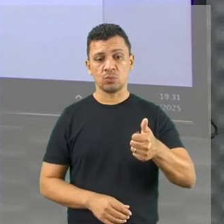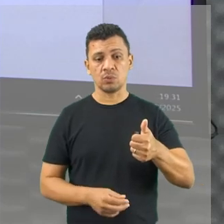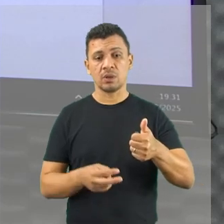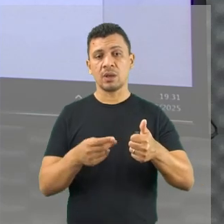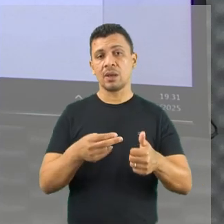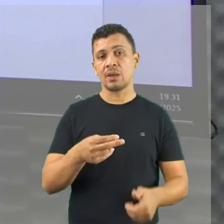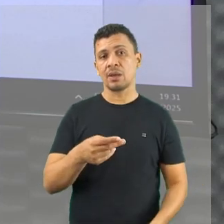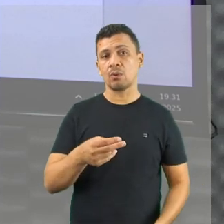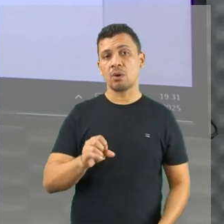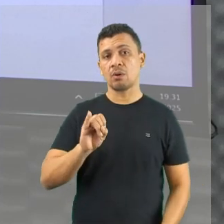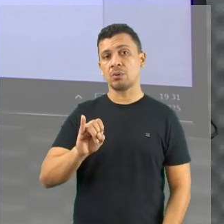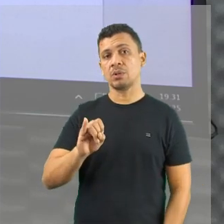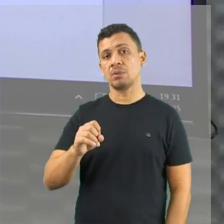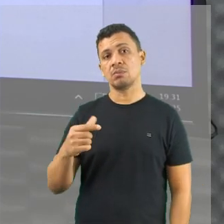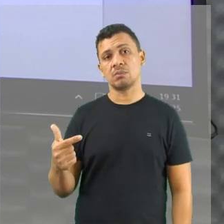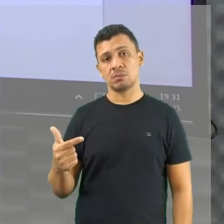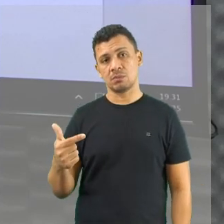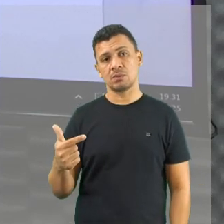do segundo.